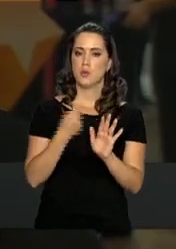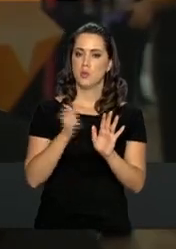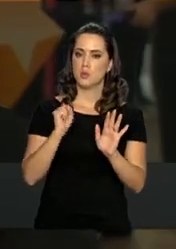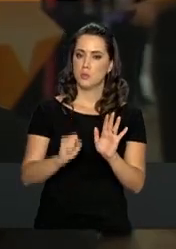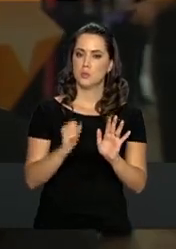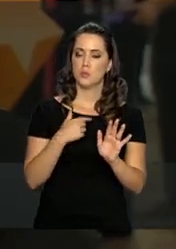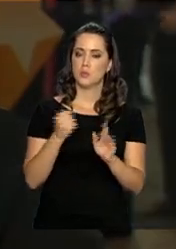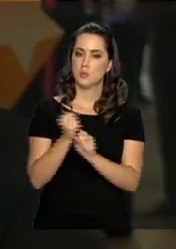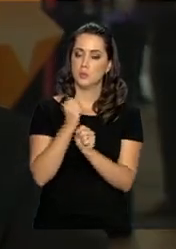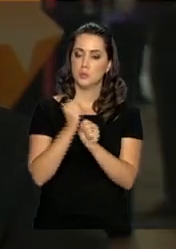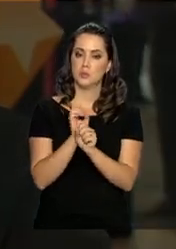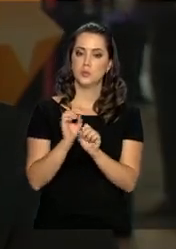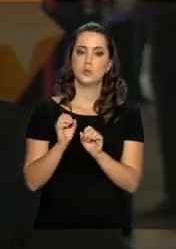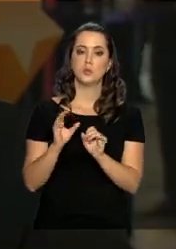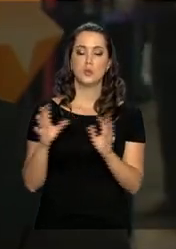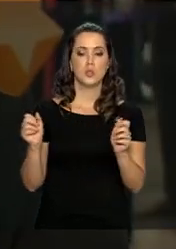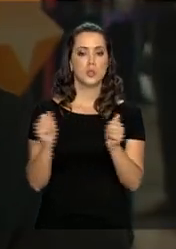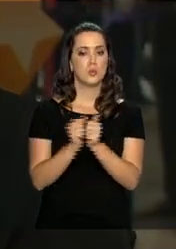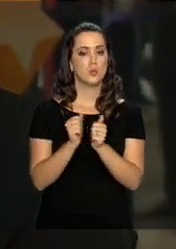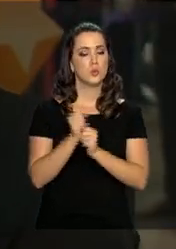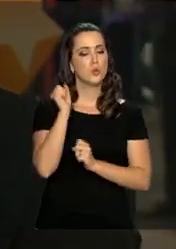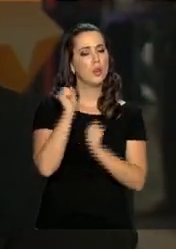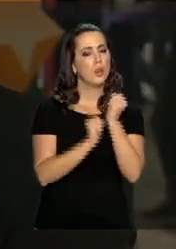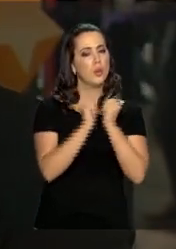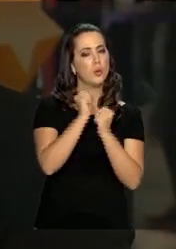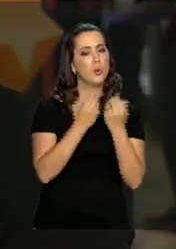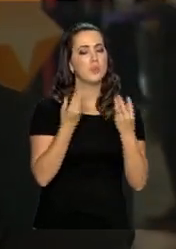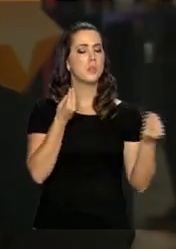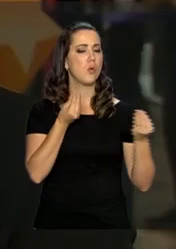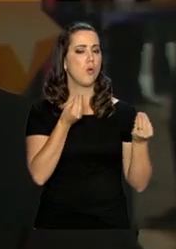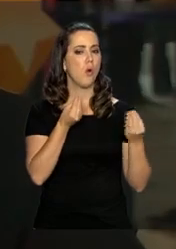e construir junto à indústria como que a gente poderia